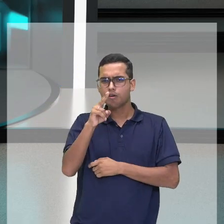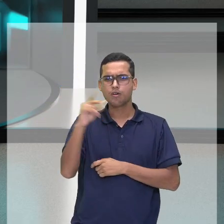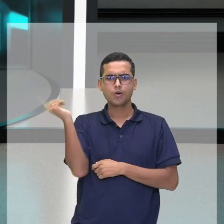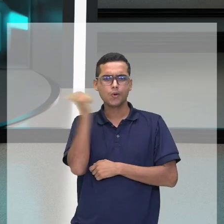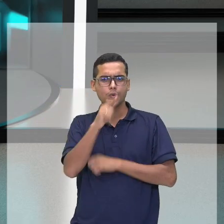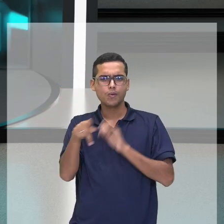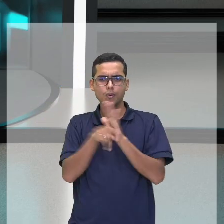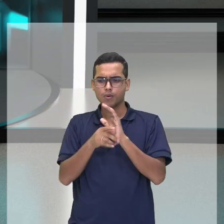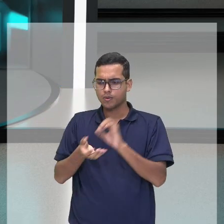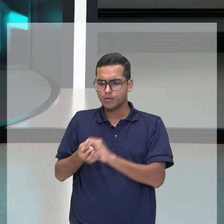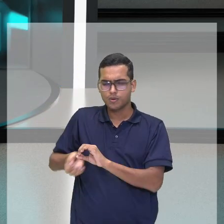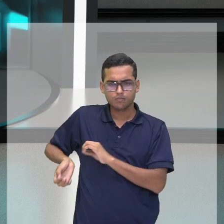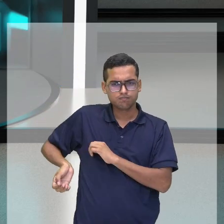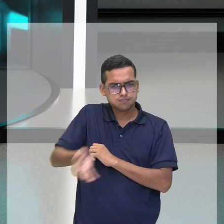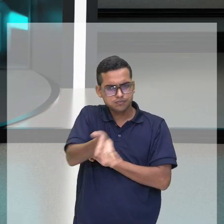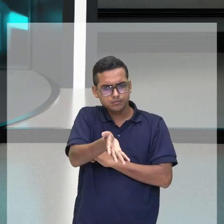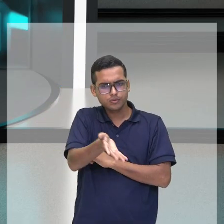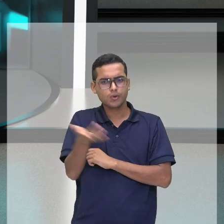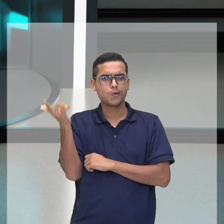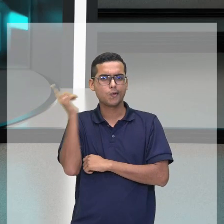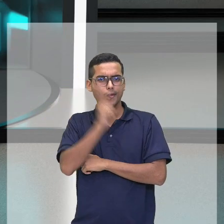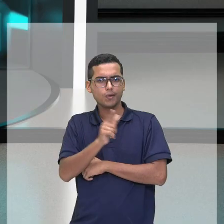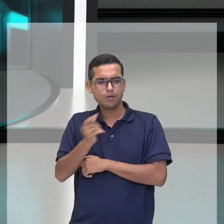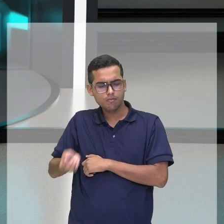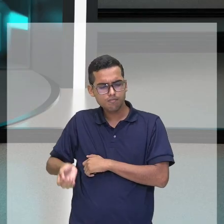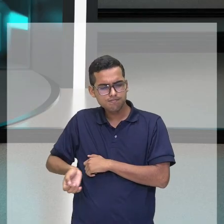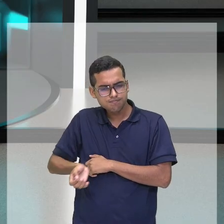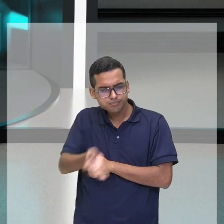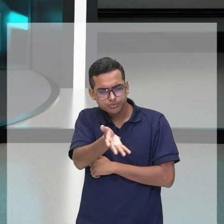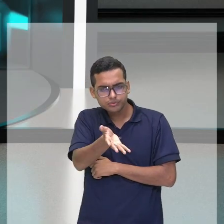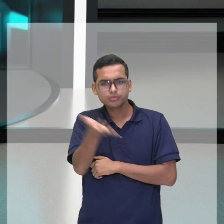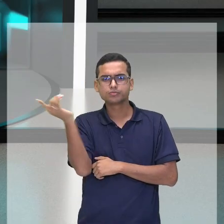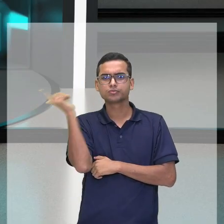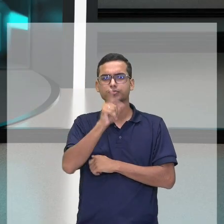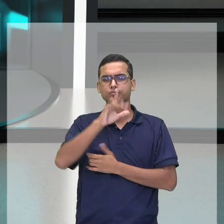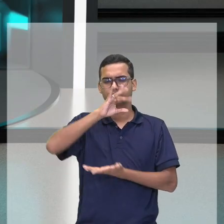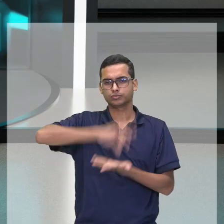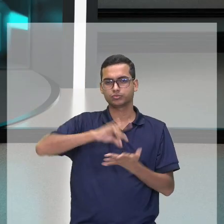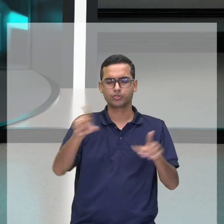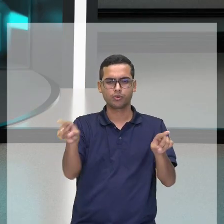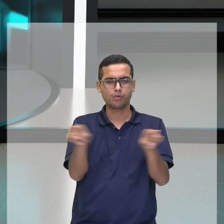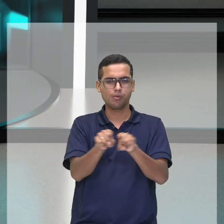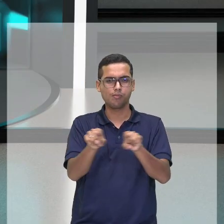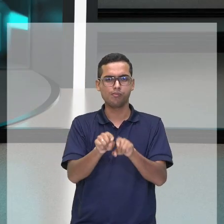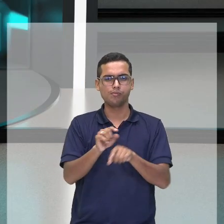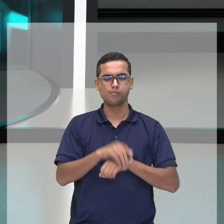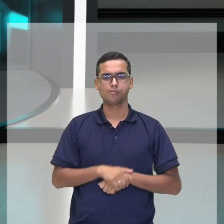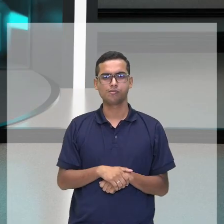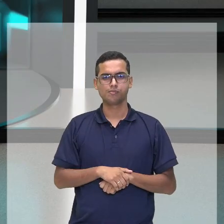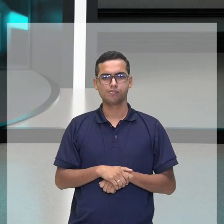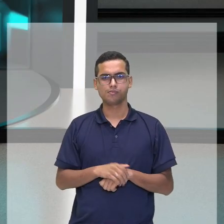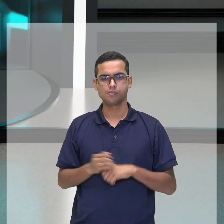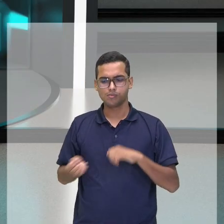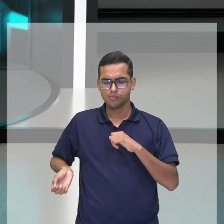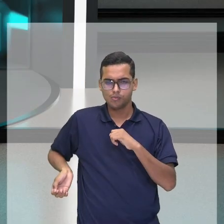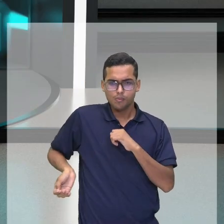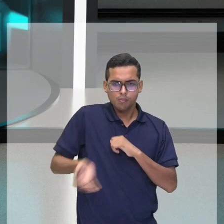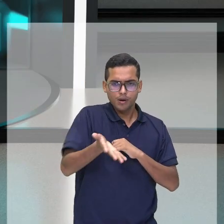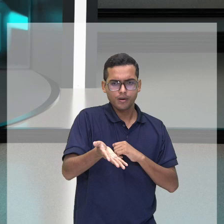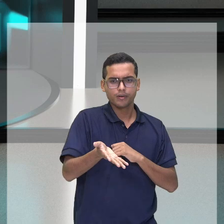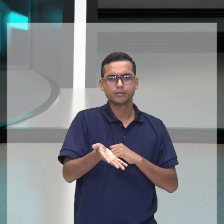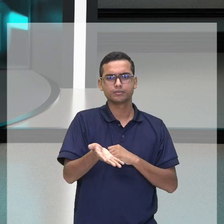que a bolinha vá o mais próximo possível lá da outra. Então aí você dosa aquela força. Só esse ato de